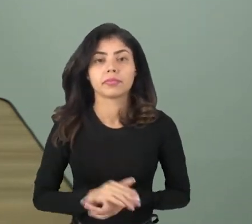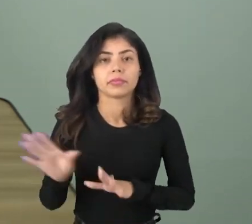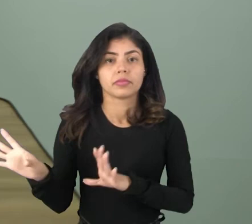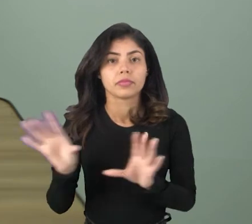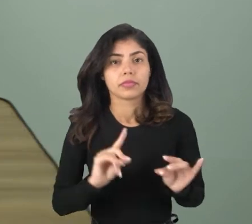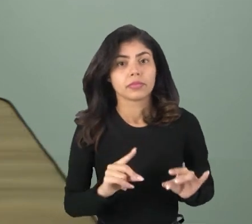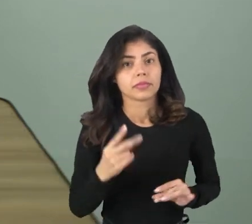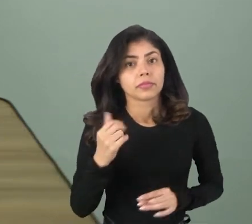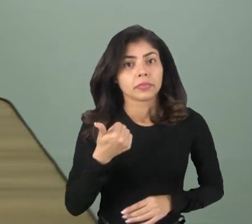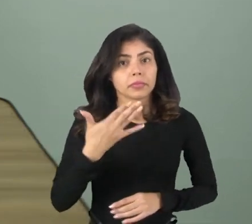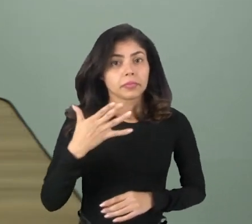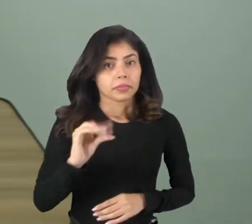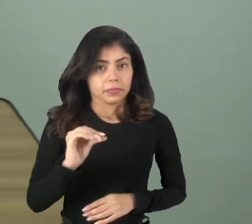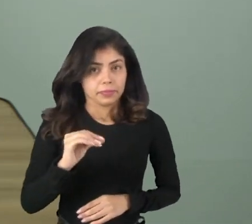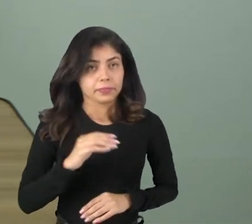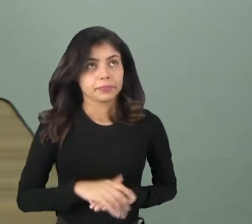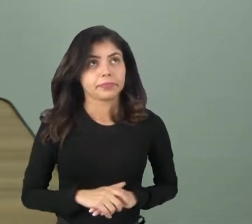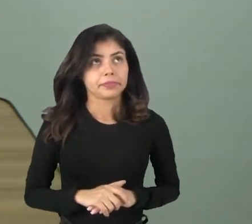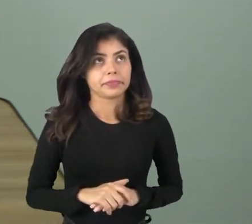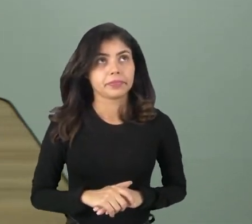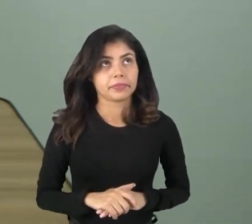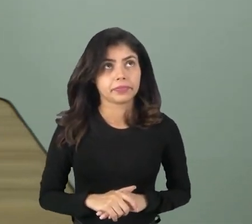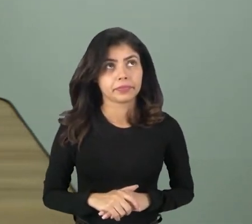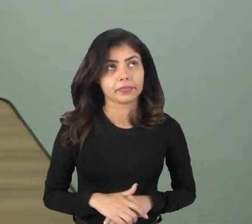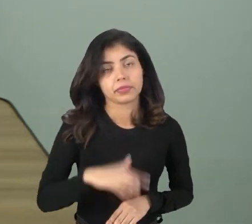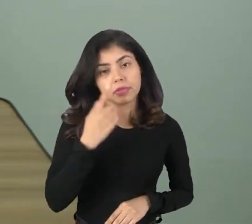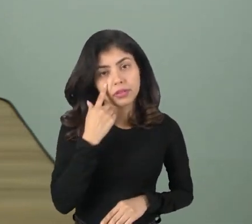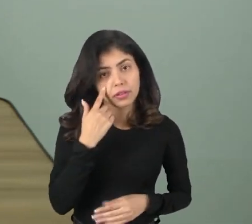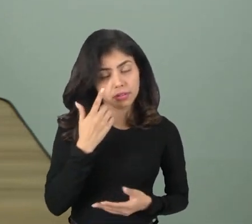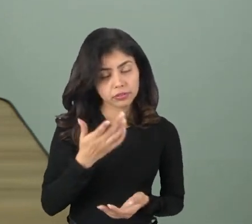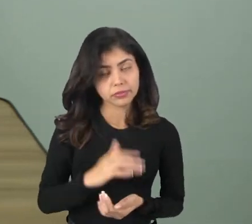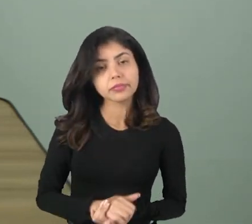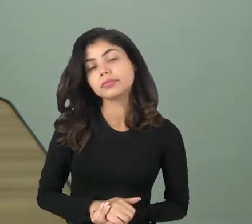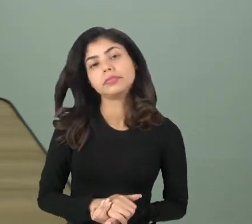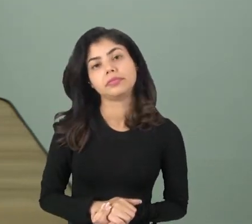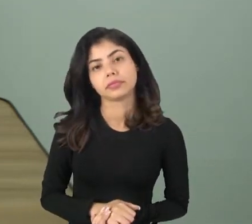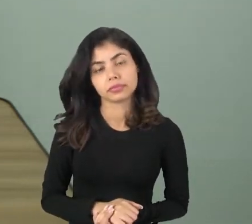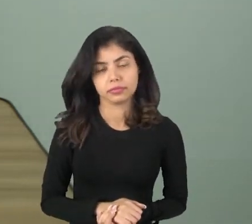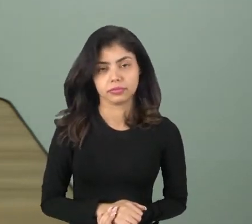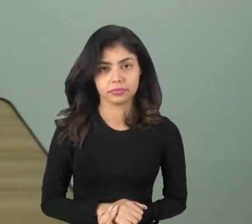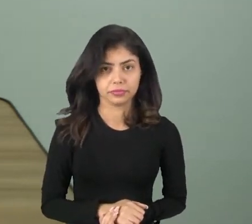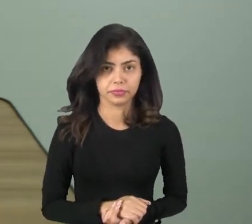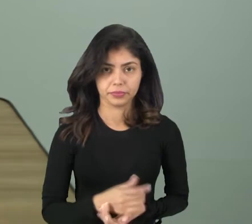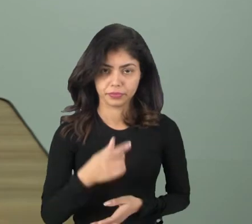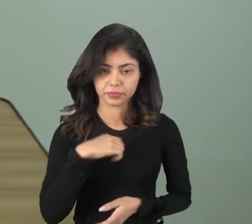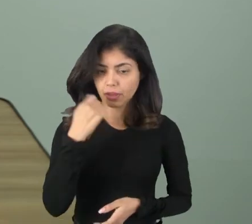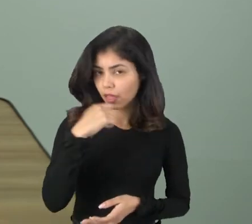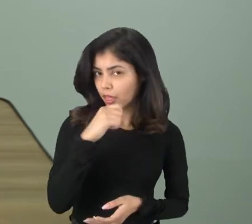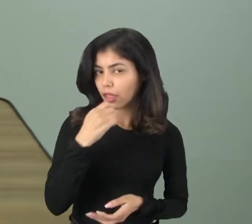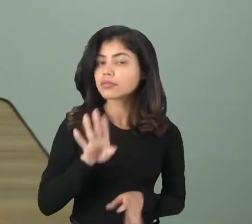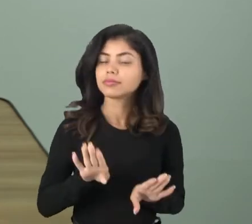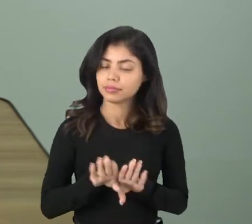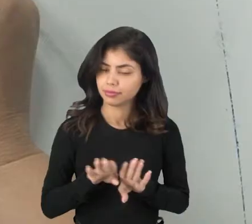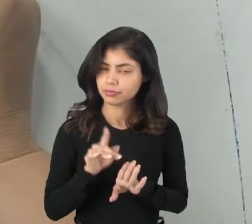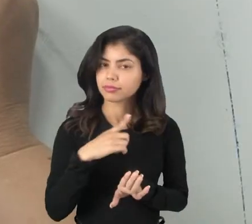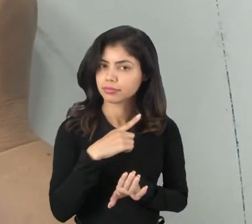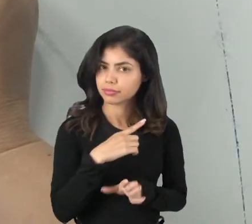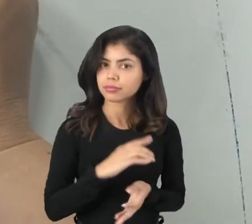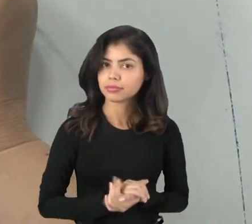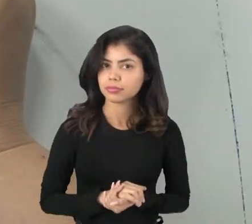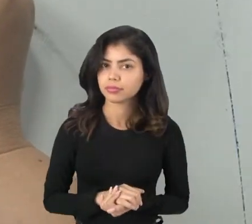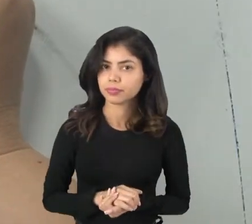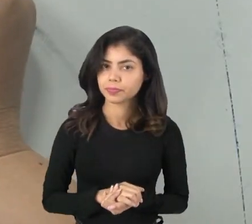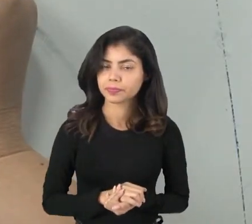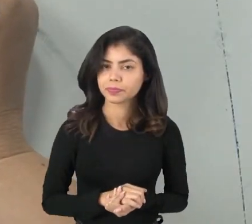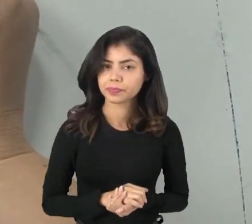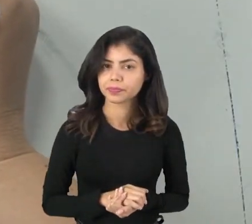ela mais 10 potes de sorvete. Olha só quantidade de sorvete que ela tem, né? Mais